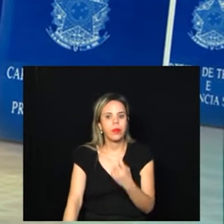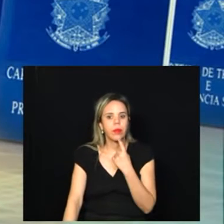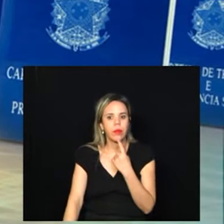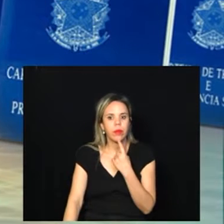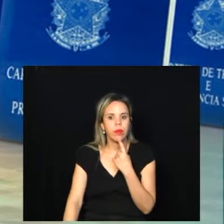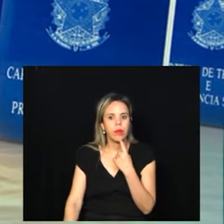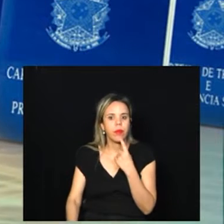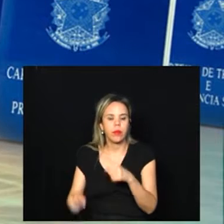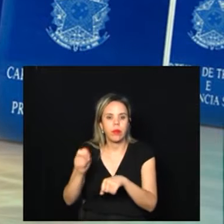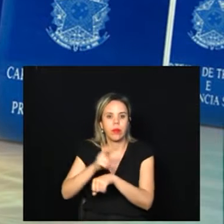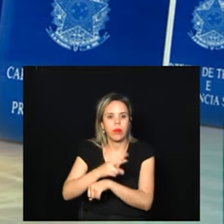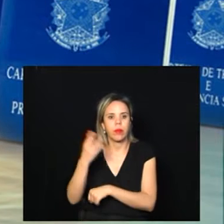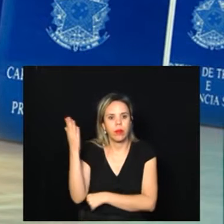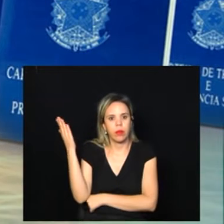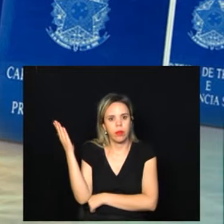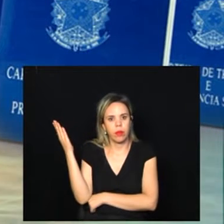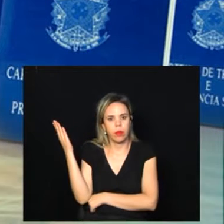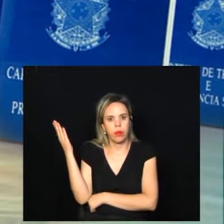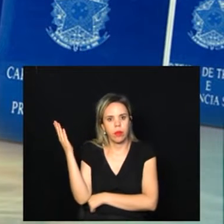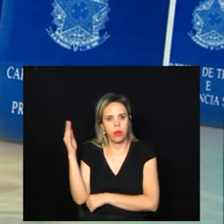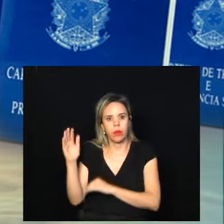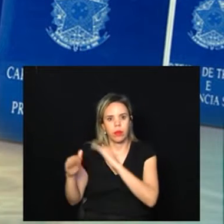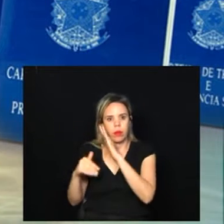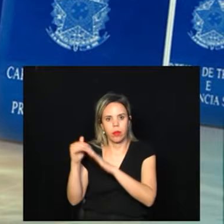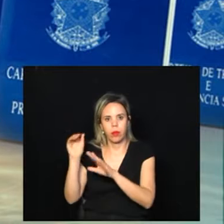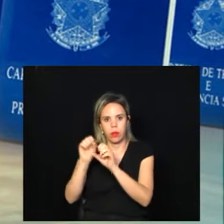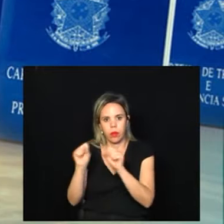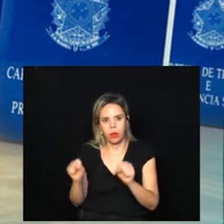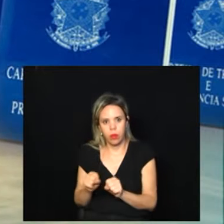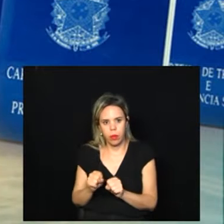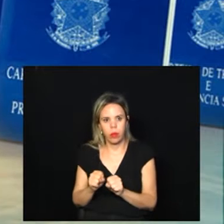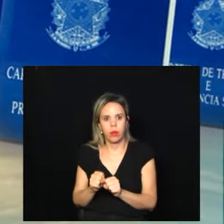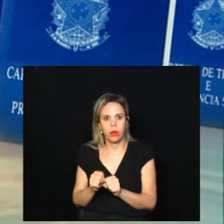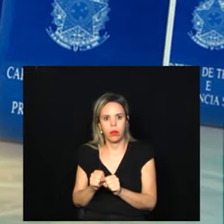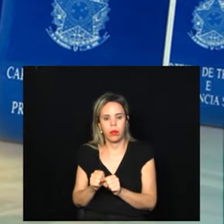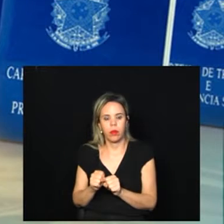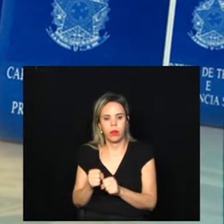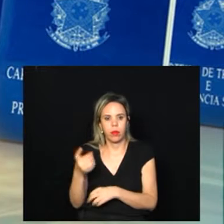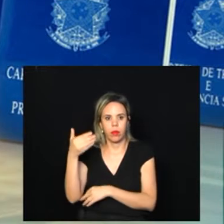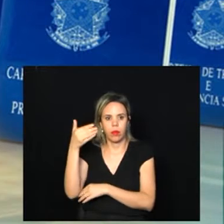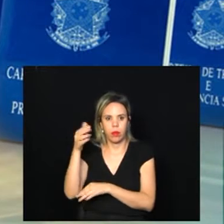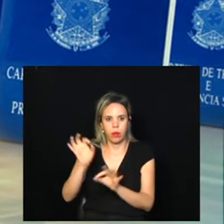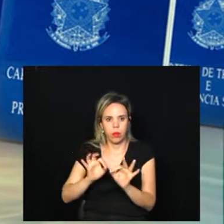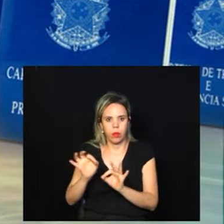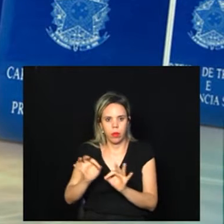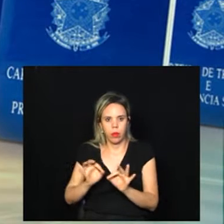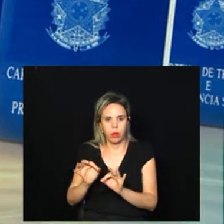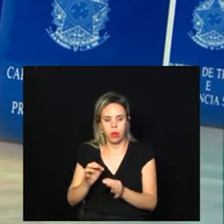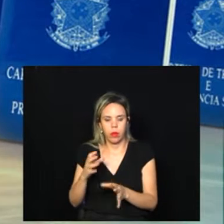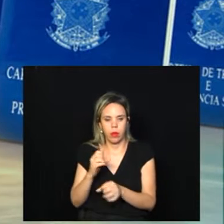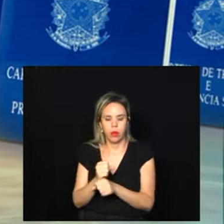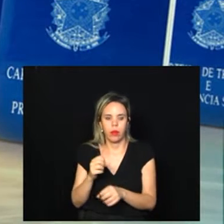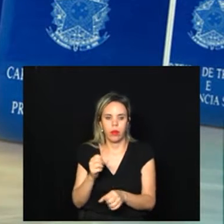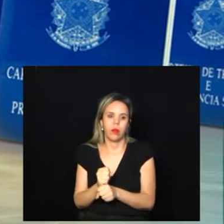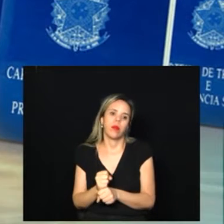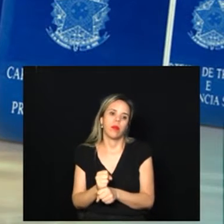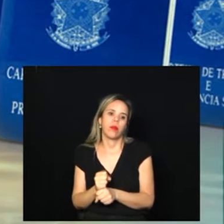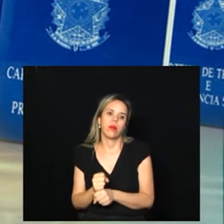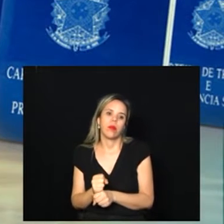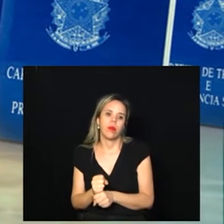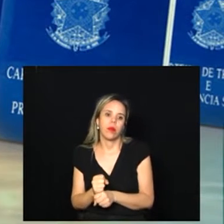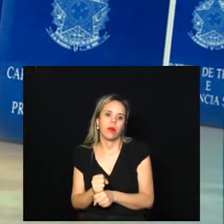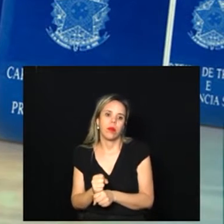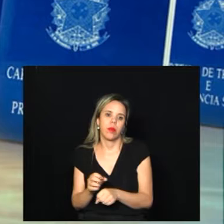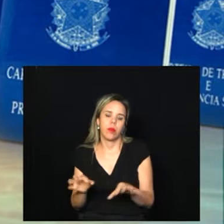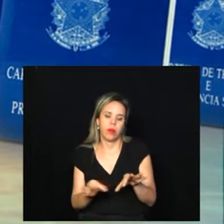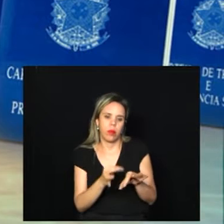com vagas para analista de desenvolvimento de sistemas, arrumadeira de hotel, auxiliar de contabilidade,